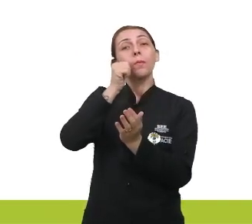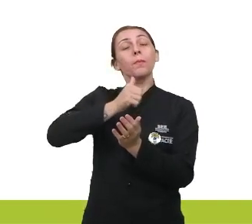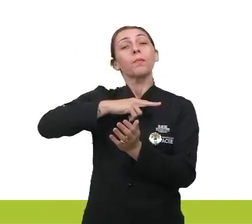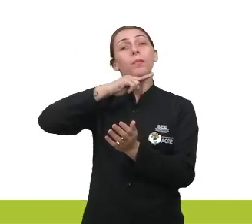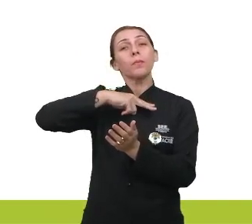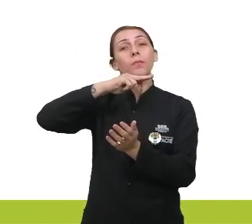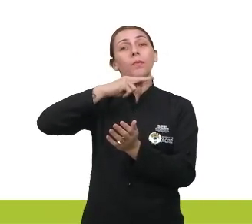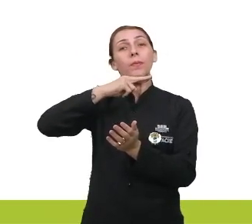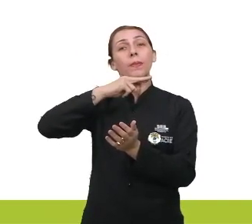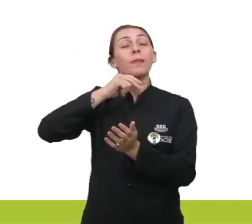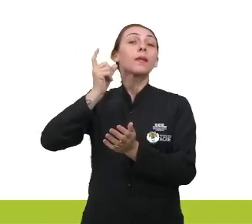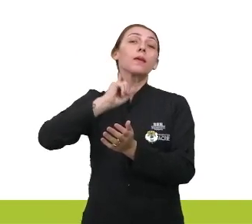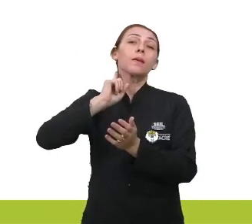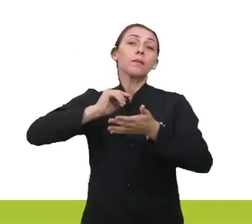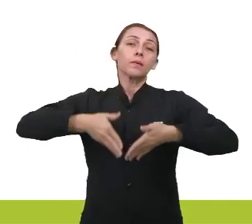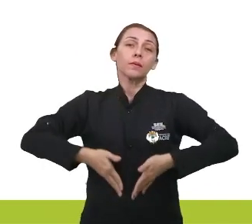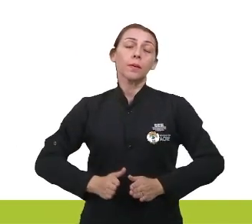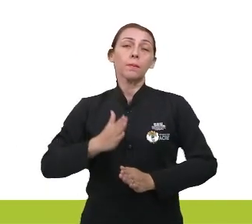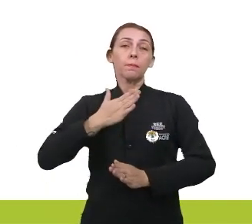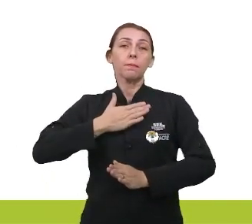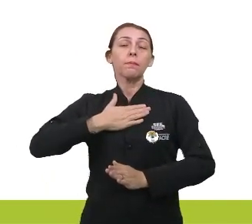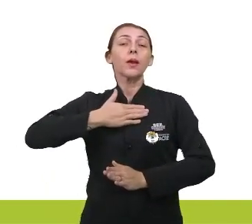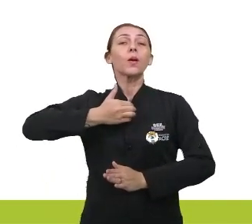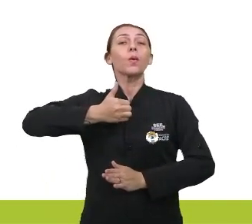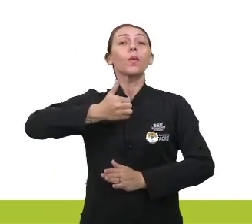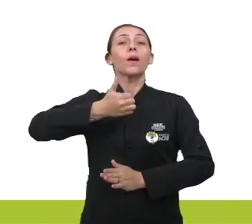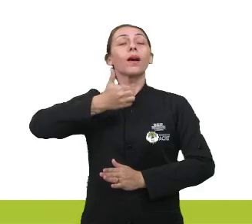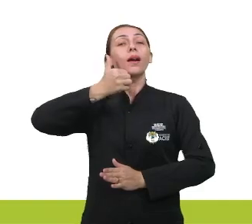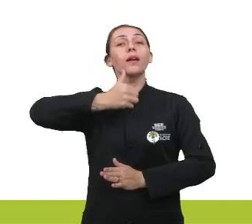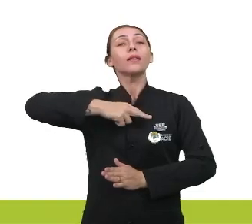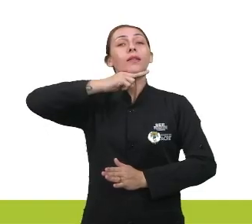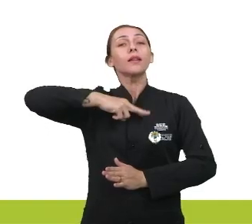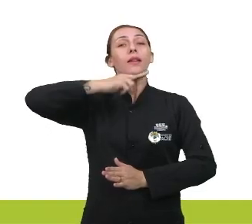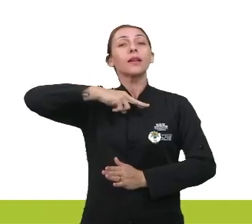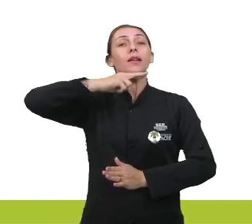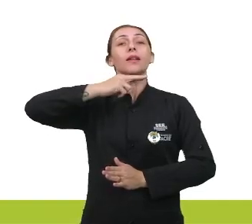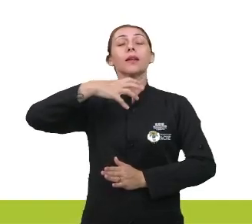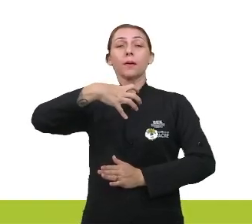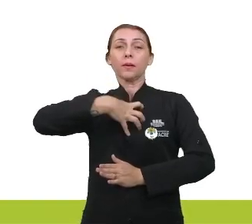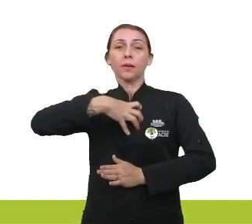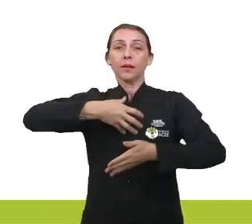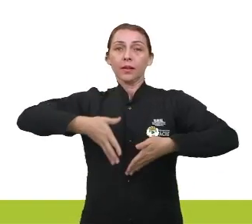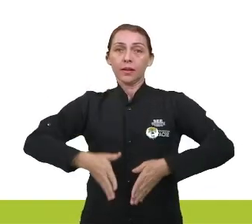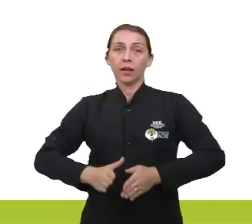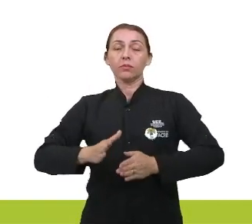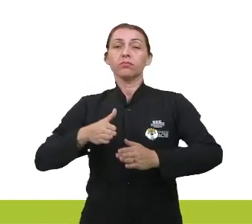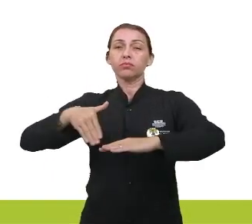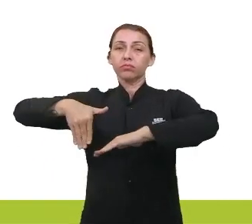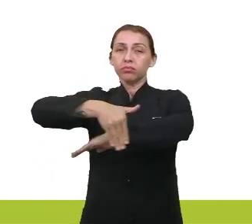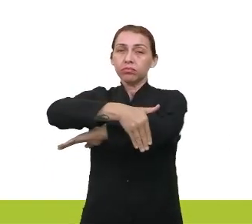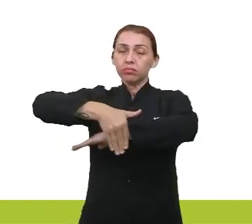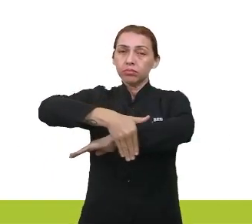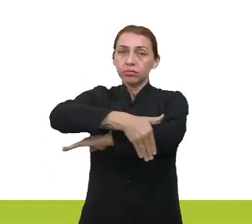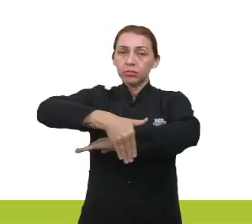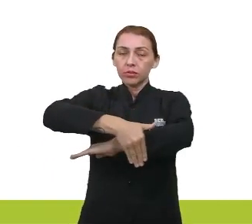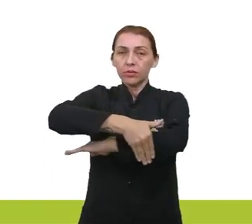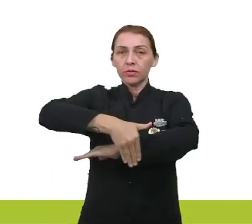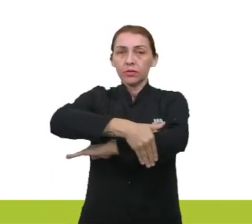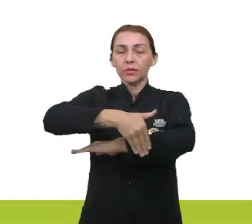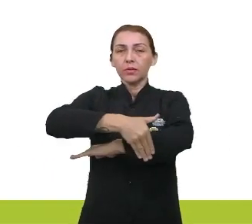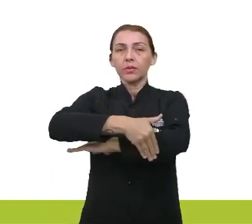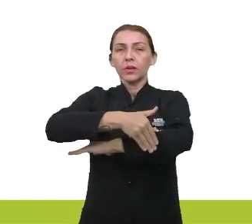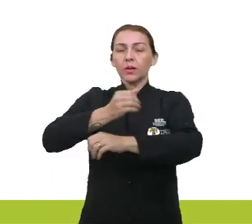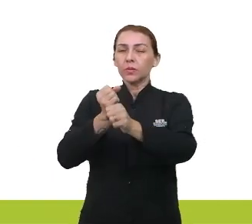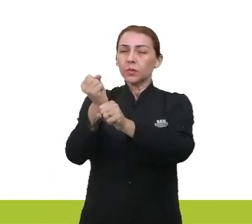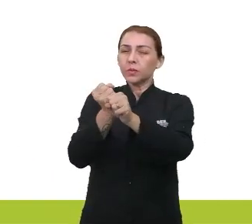bisavô mineiro, meu tataravô baiano. Vou na estrada há